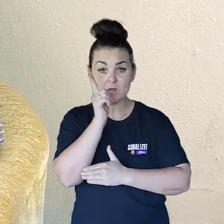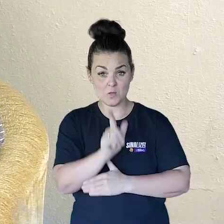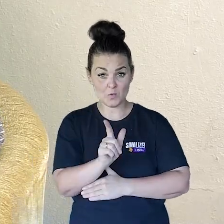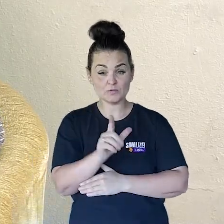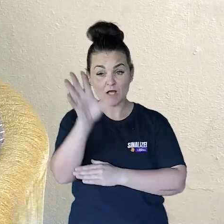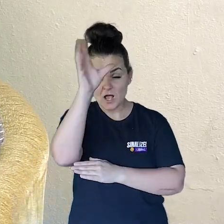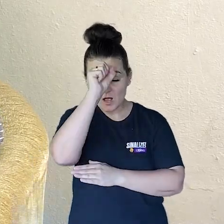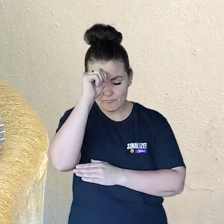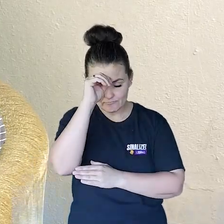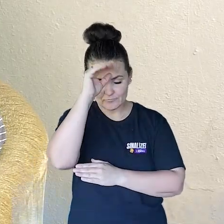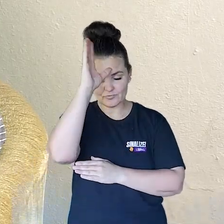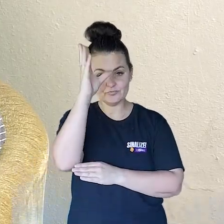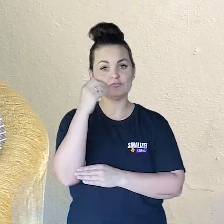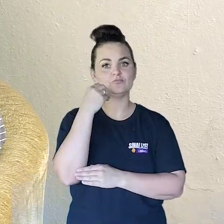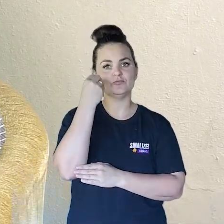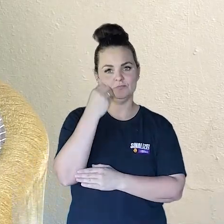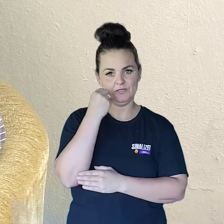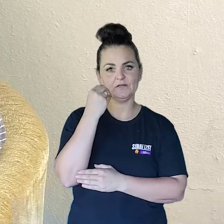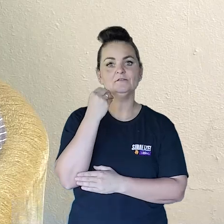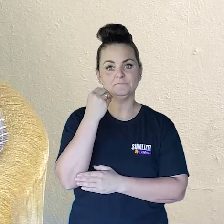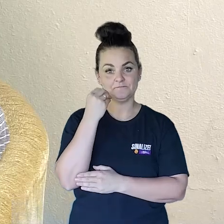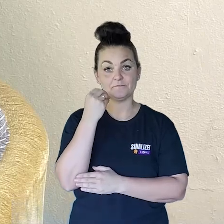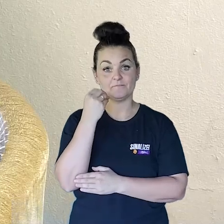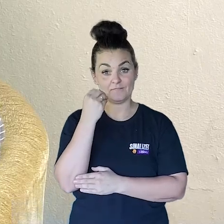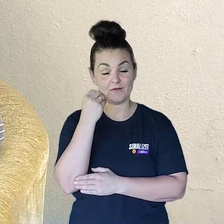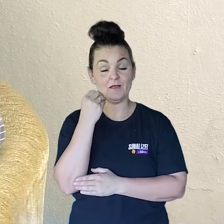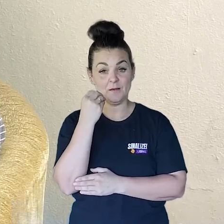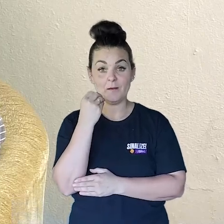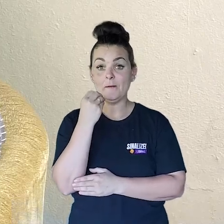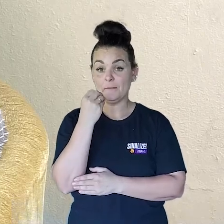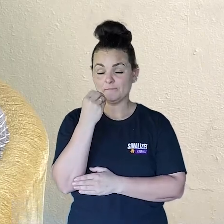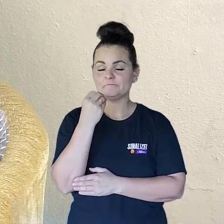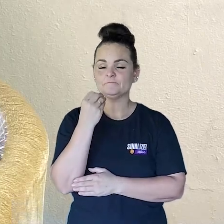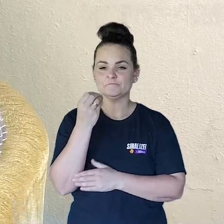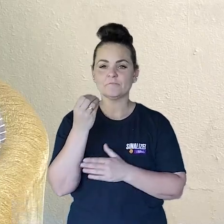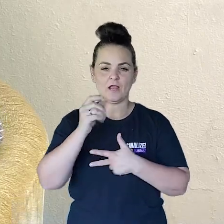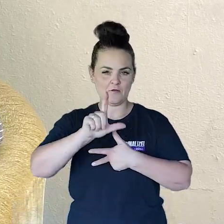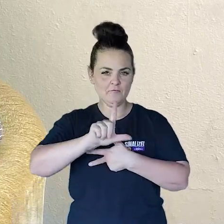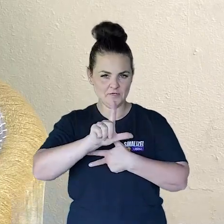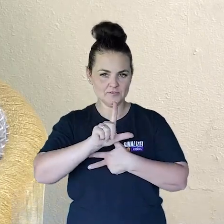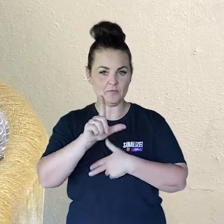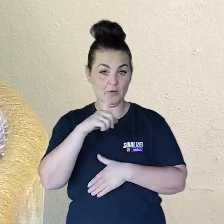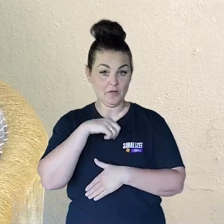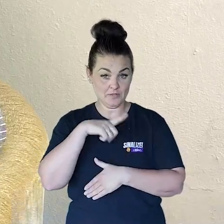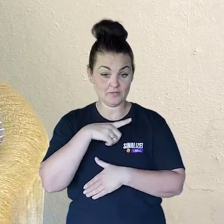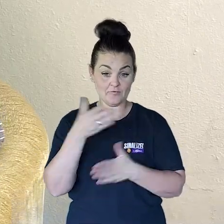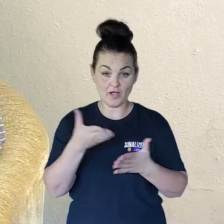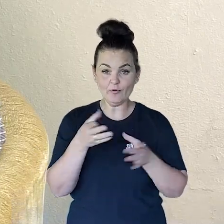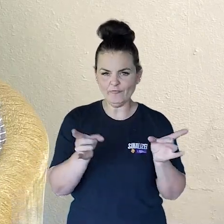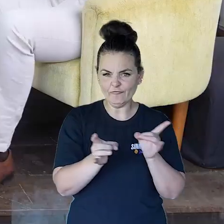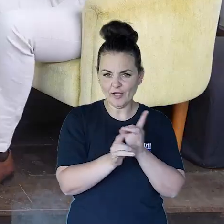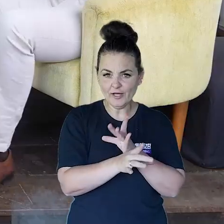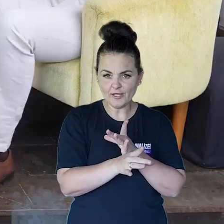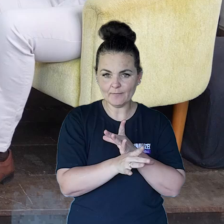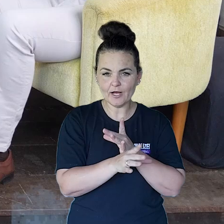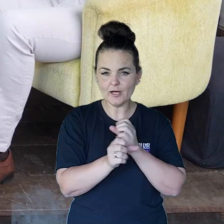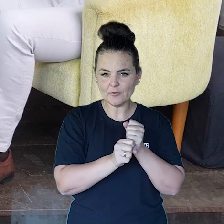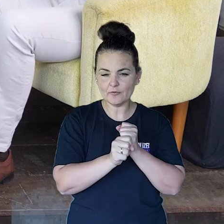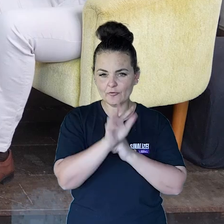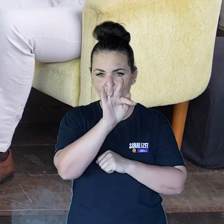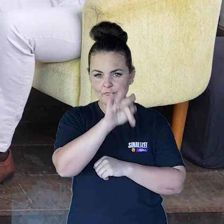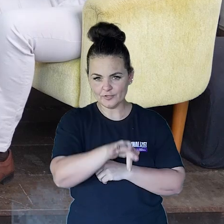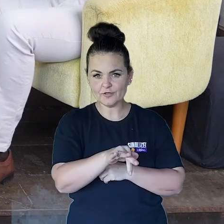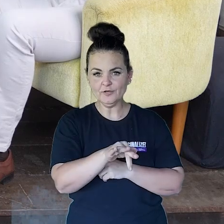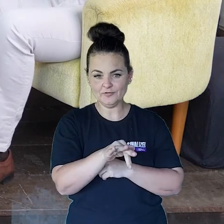passei. Então eu vejo que a experiência dessa última legislatura que está se encerrando